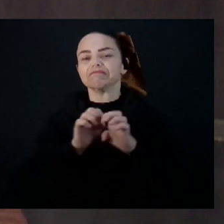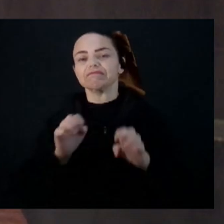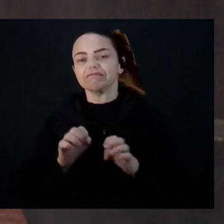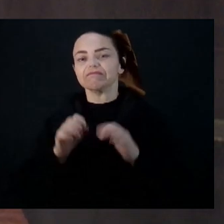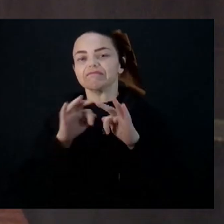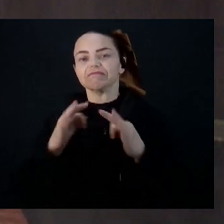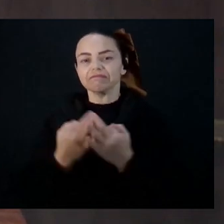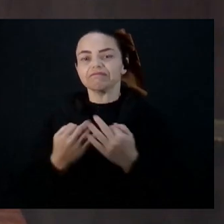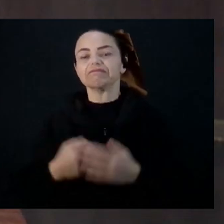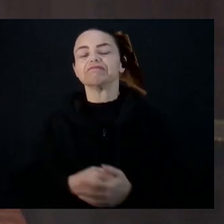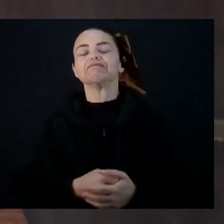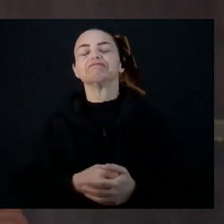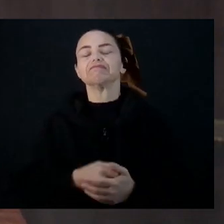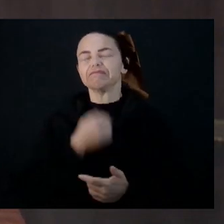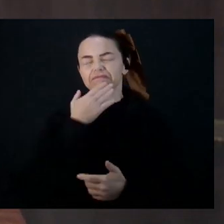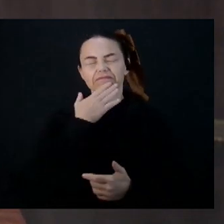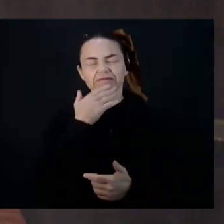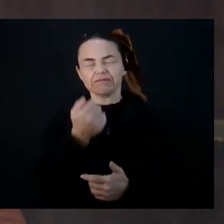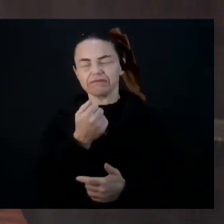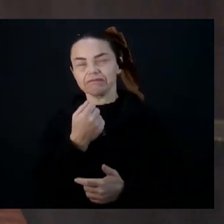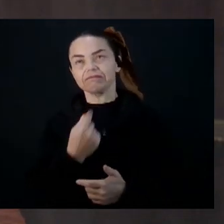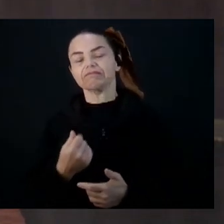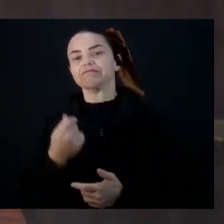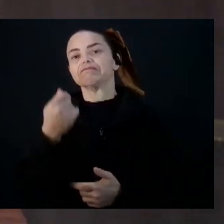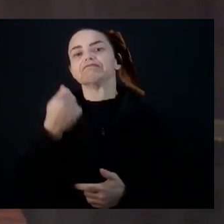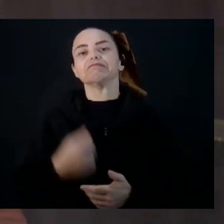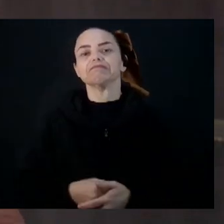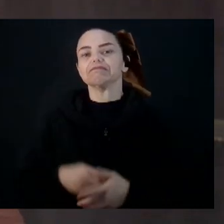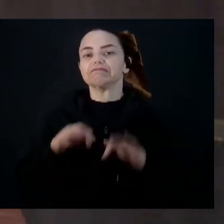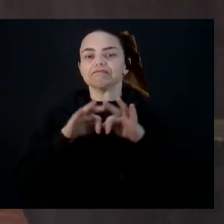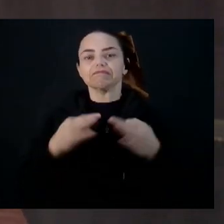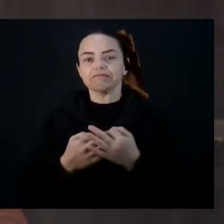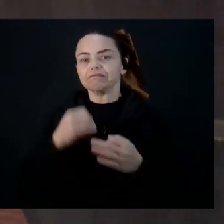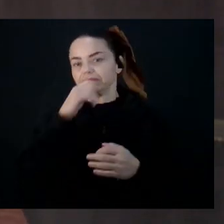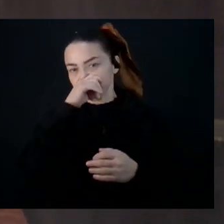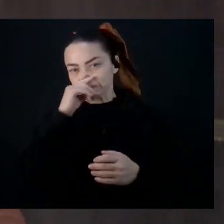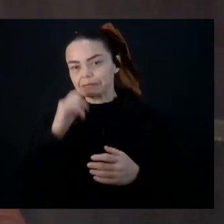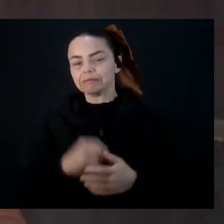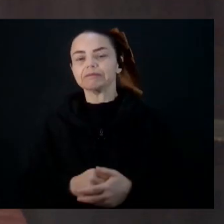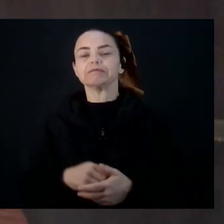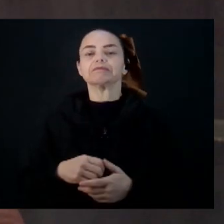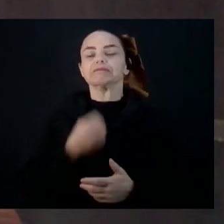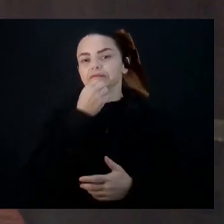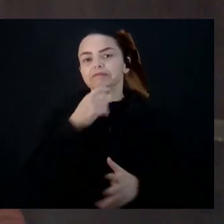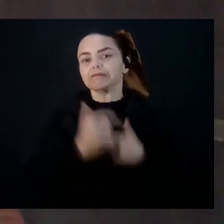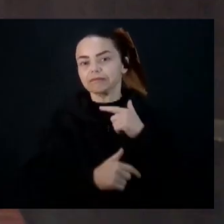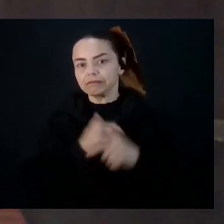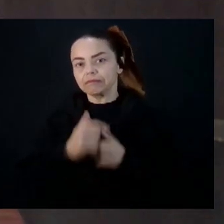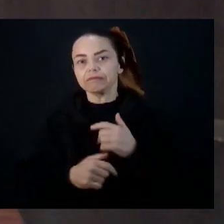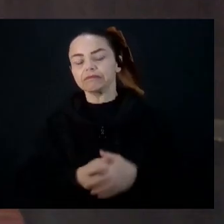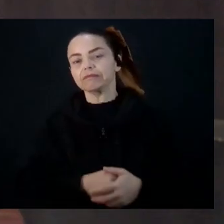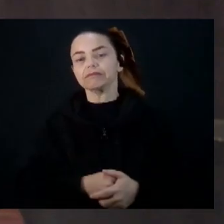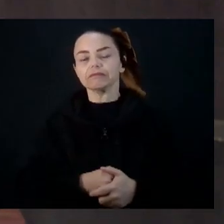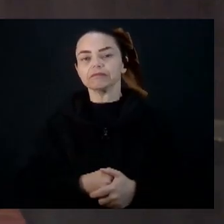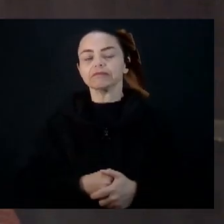uma melhoria financeira depois para sua família, com um bom emprego, ou com